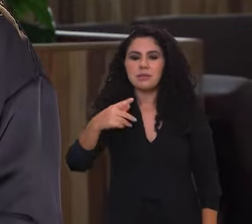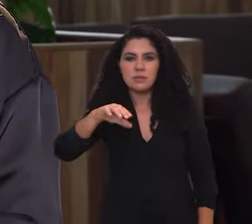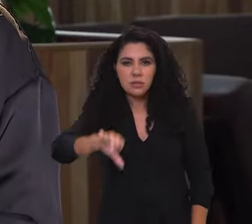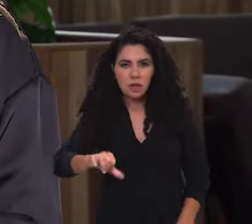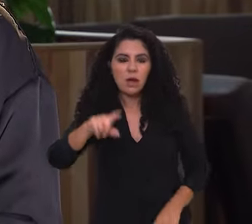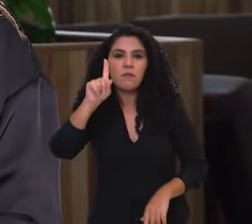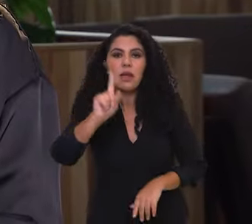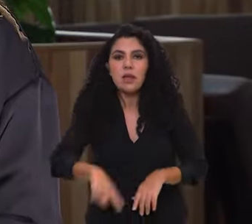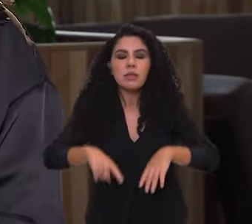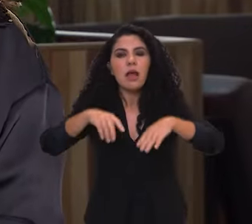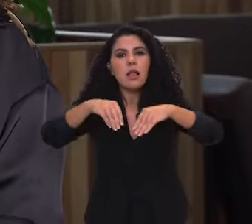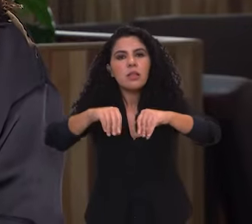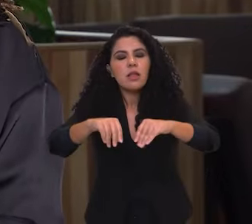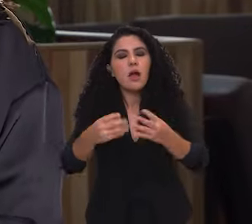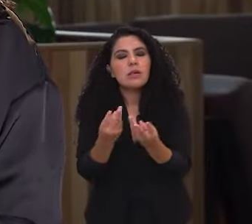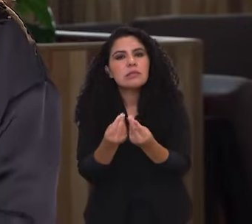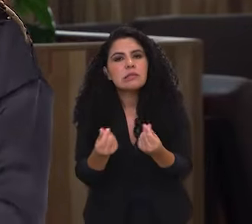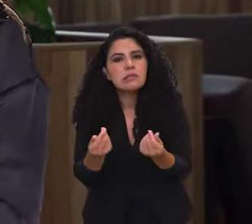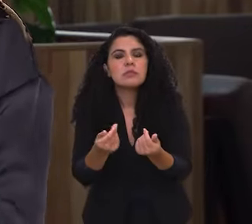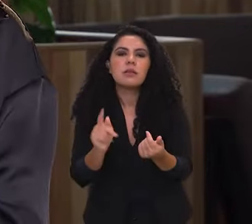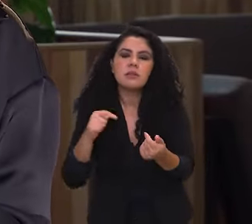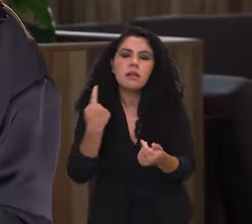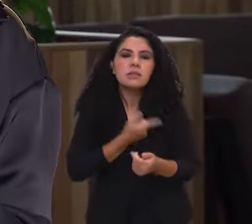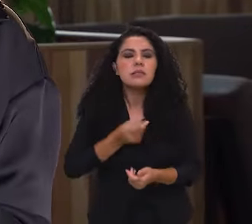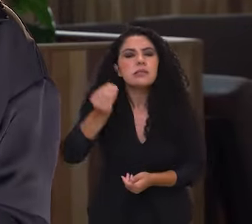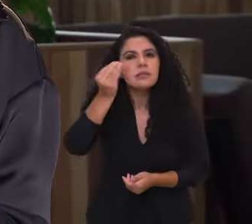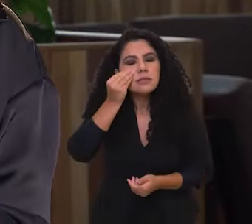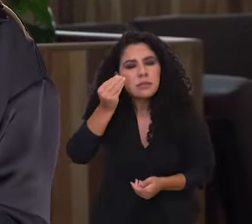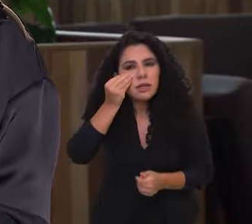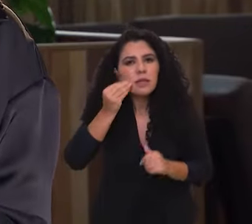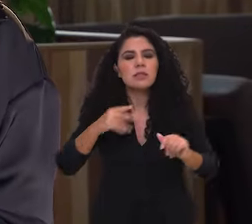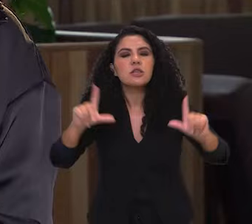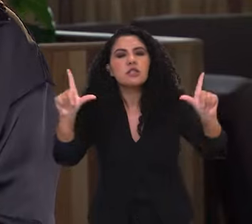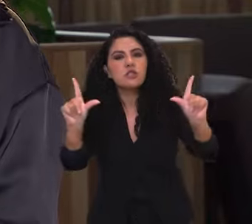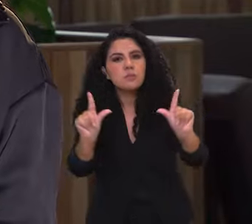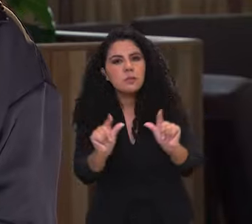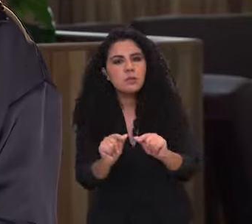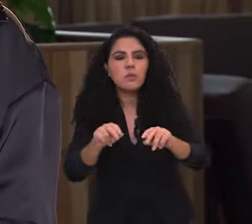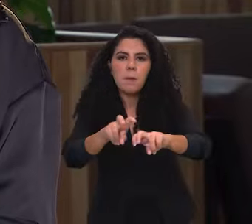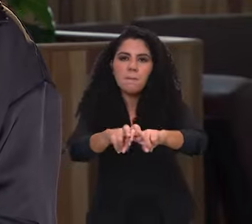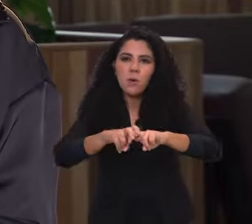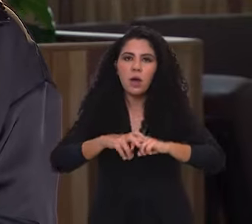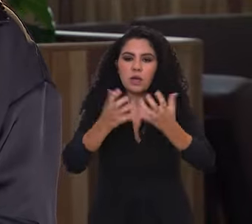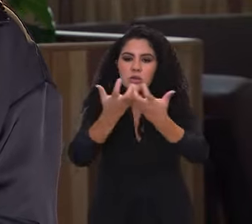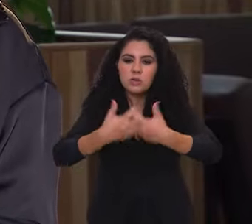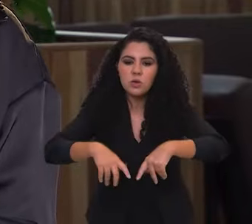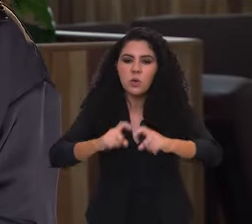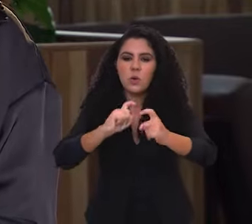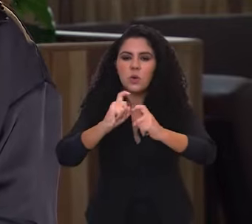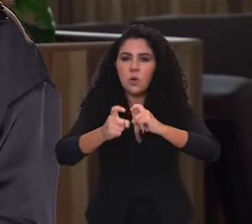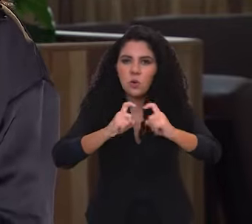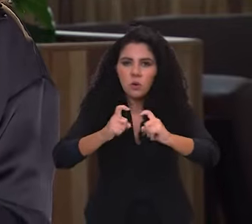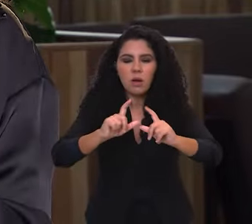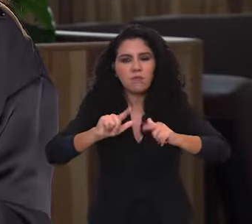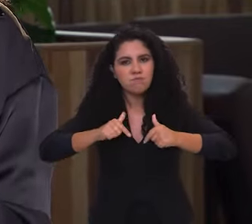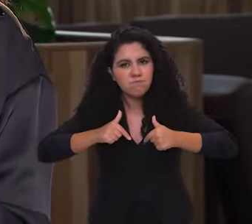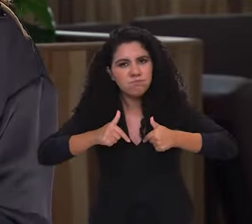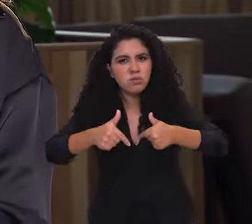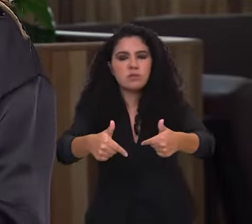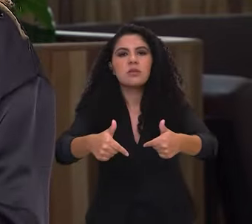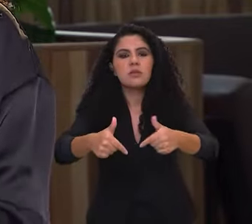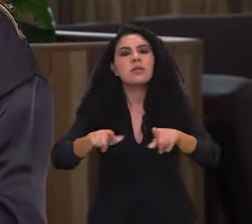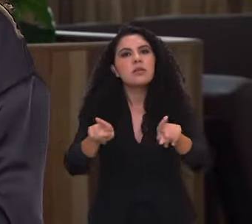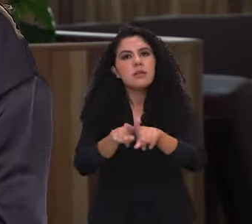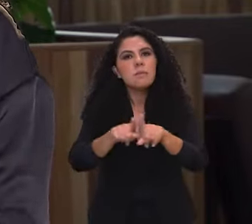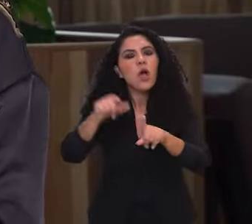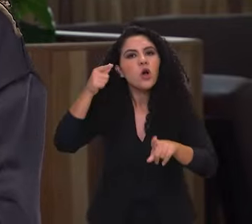territórios ambientalmente sensíveis e que a gente busca amenizar isso por meio de uma governança sólida e por meio de